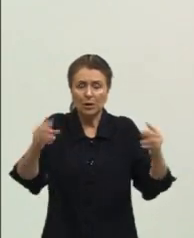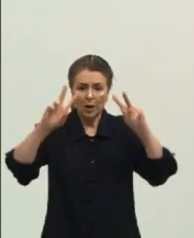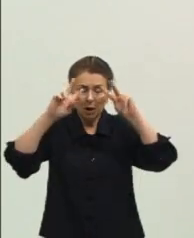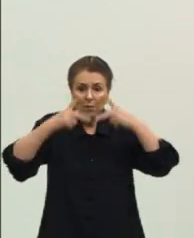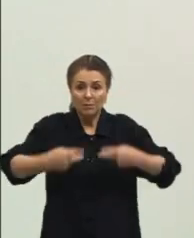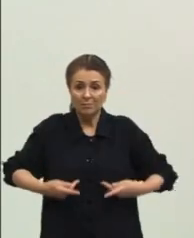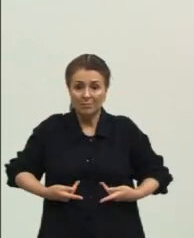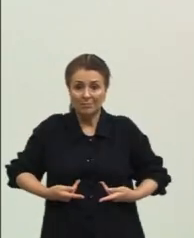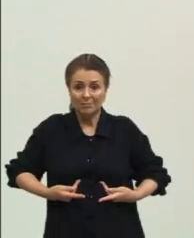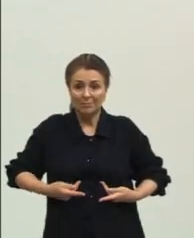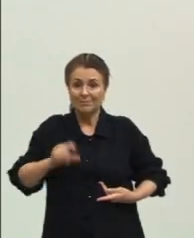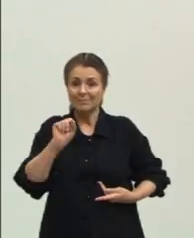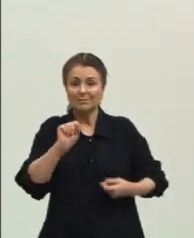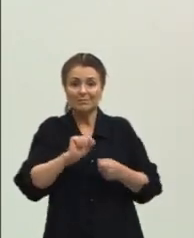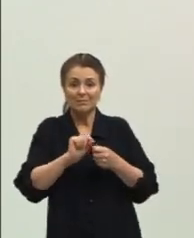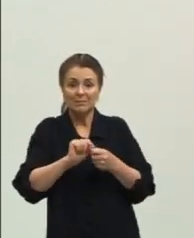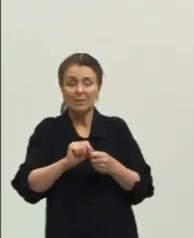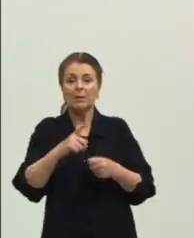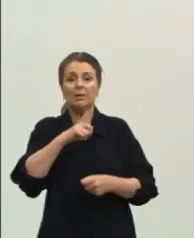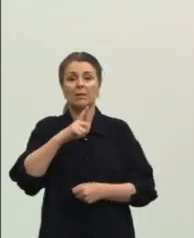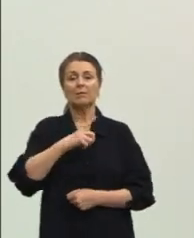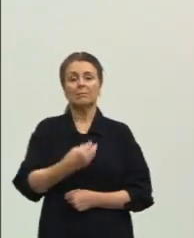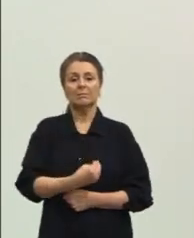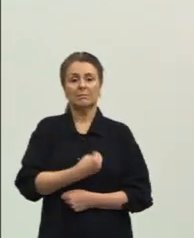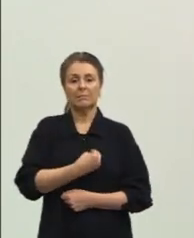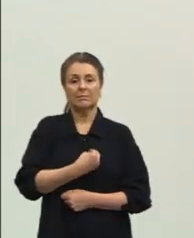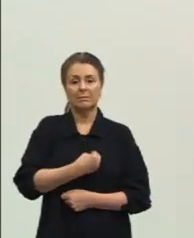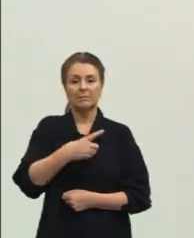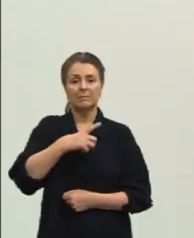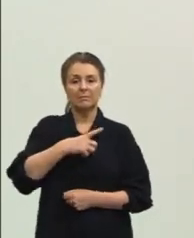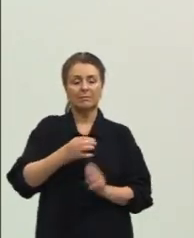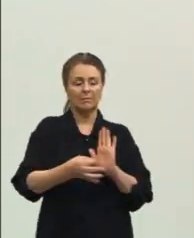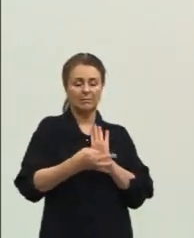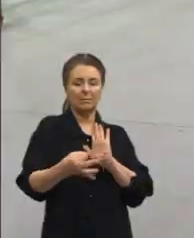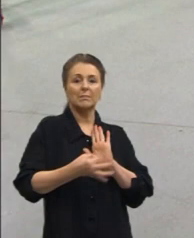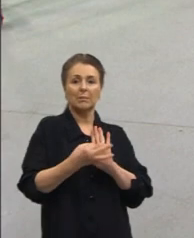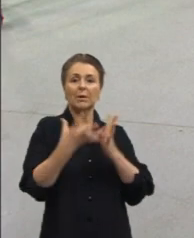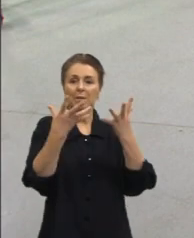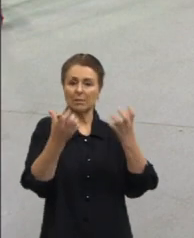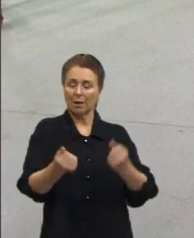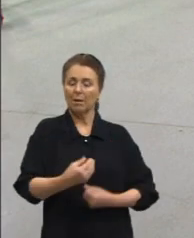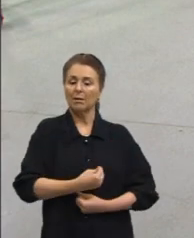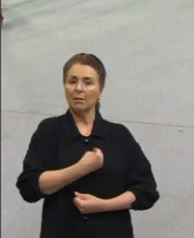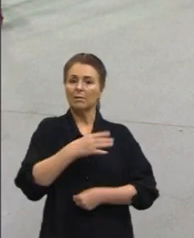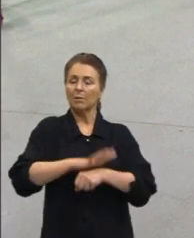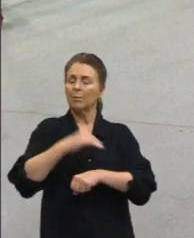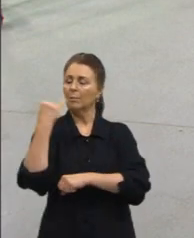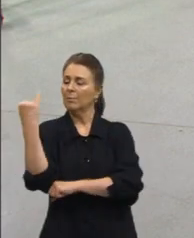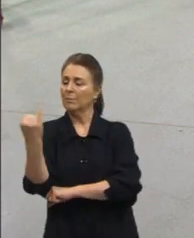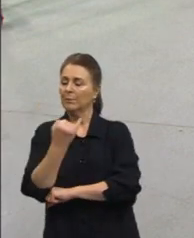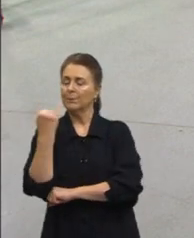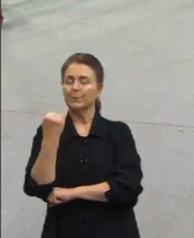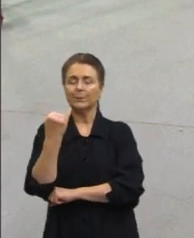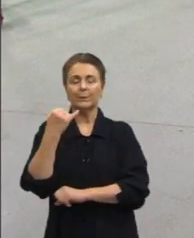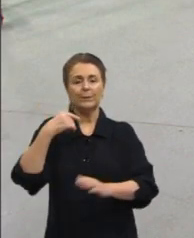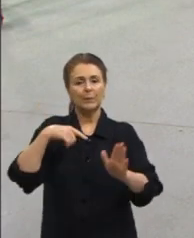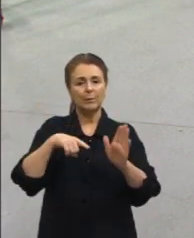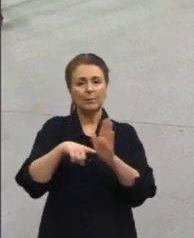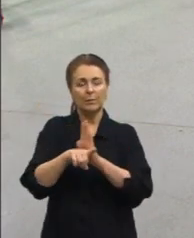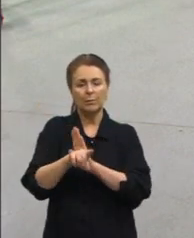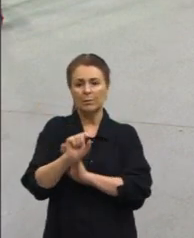Então acho que sempre Onde tiver vida nós precisamos nos posicionar a favor da vida exatamente e a questão